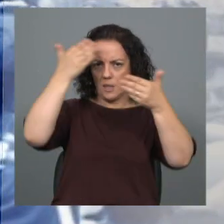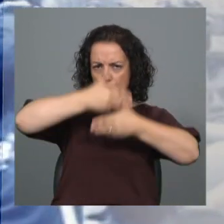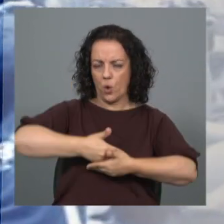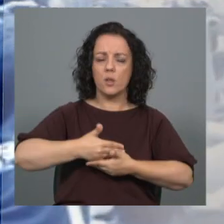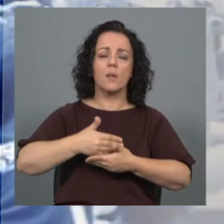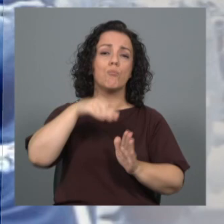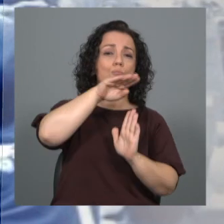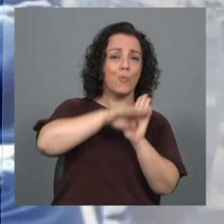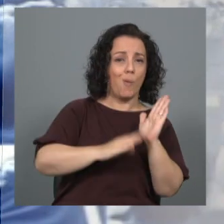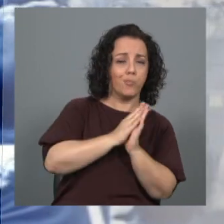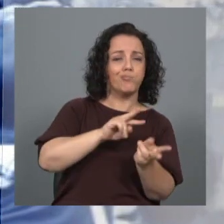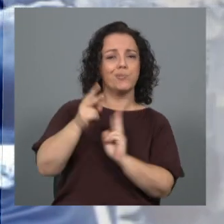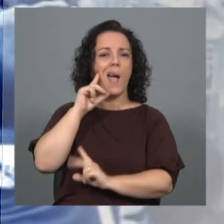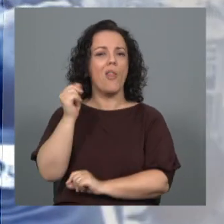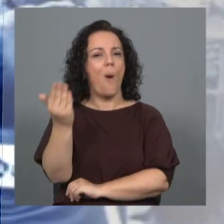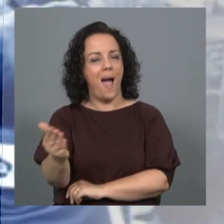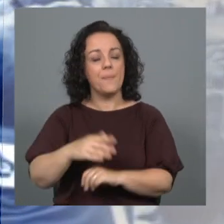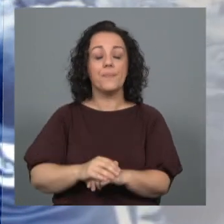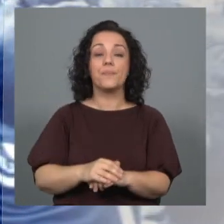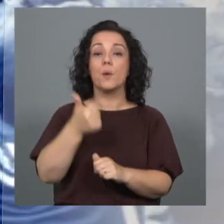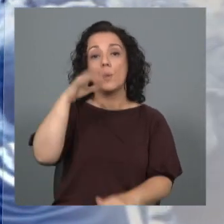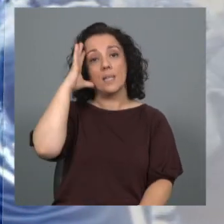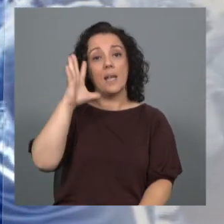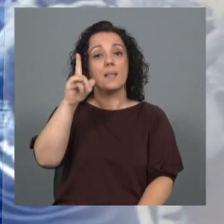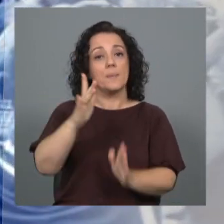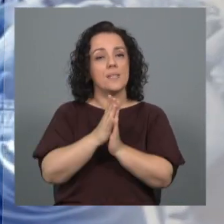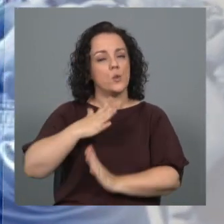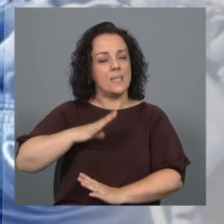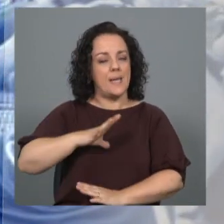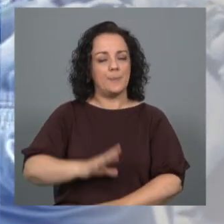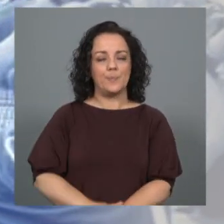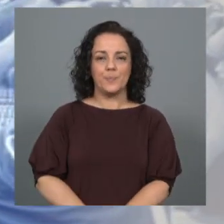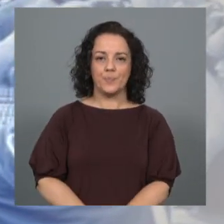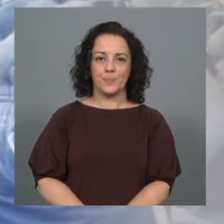emissão rádio do programa Eclésia. Tenha então uma muito boa tarde e até amanhã, se Deus quiser.